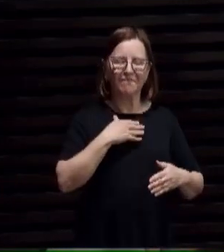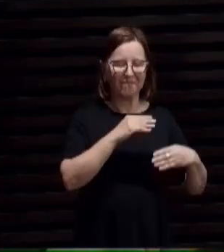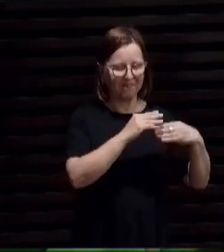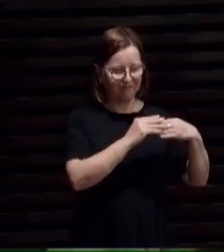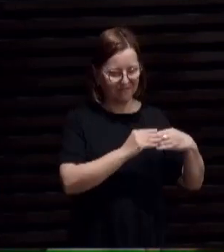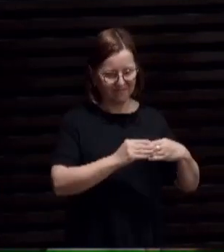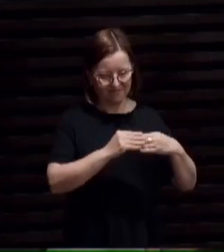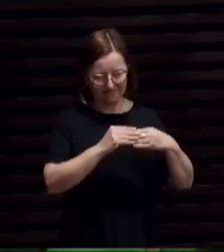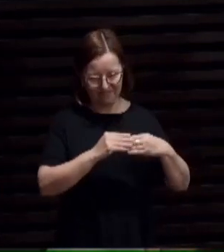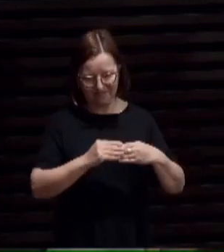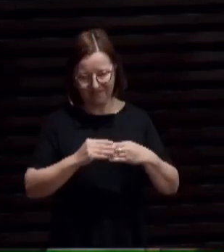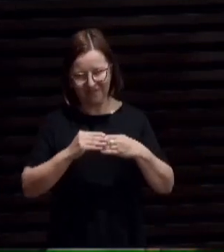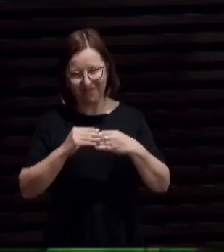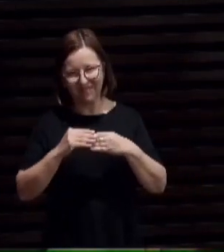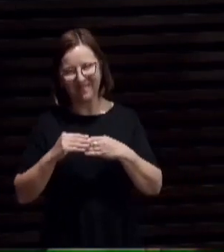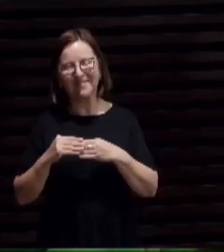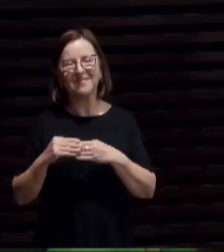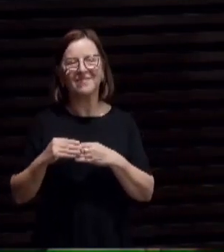que me